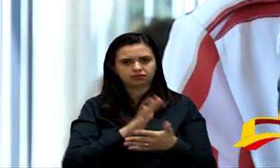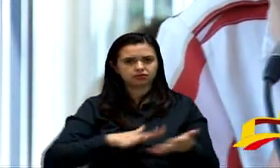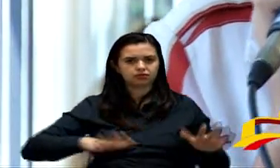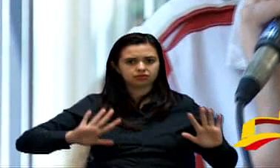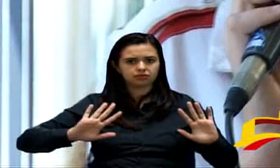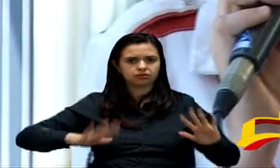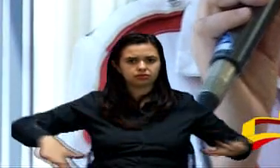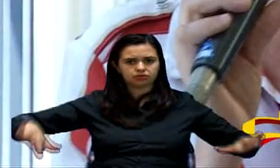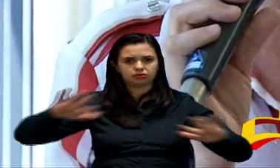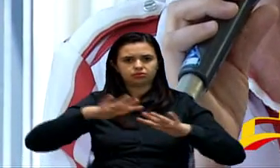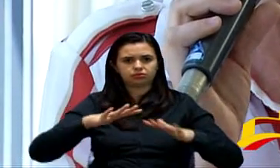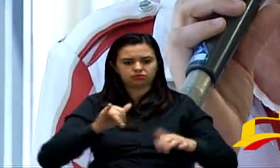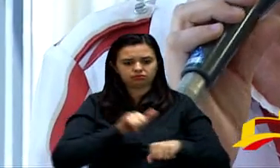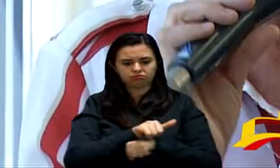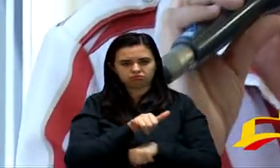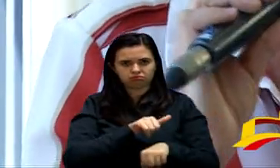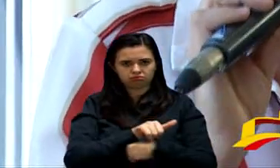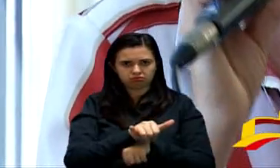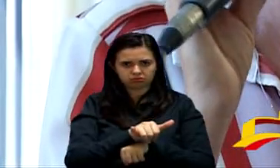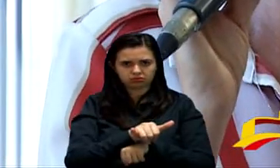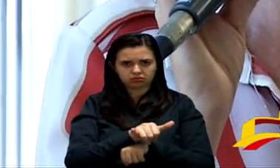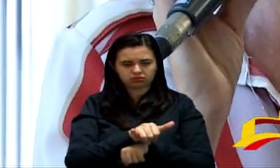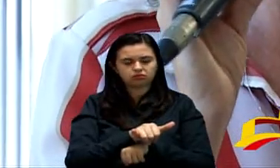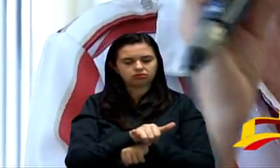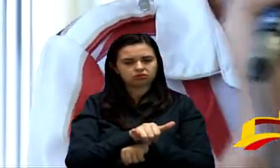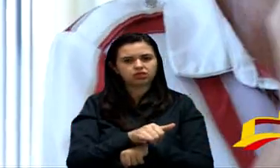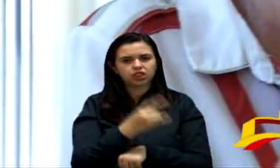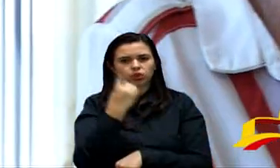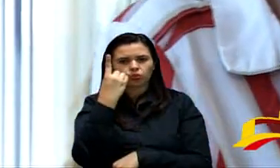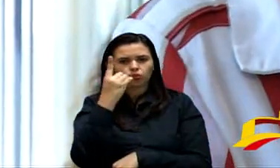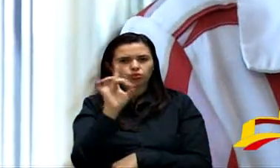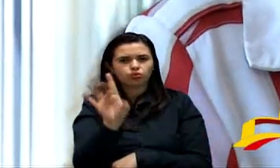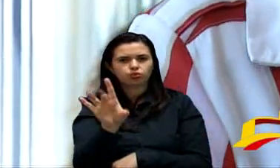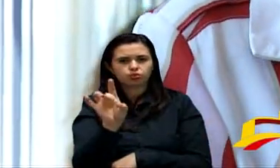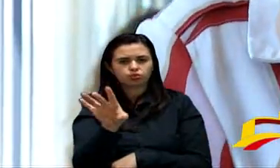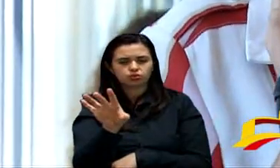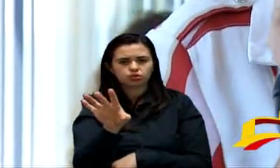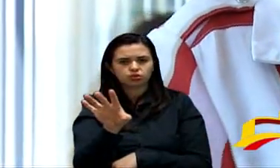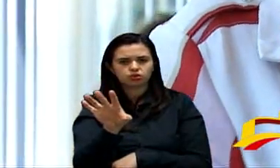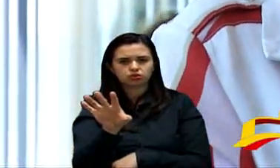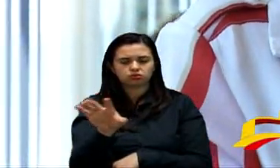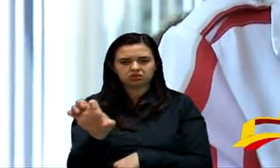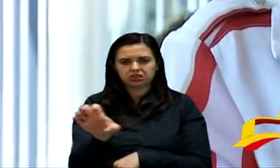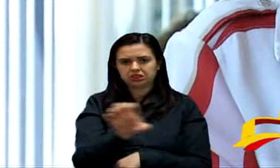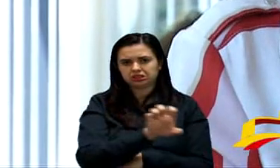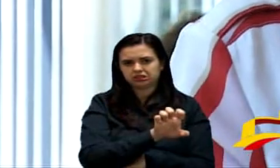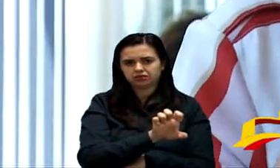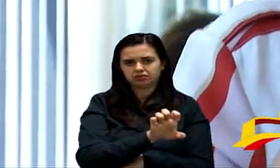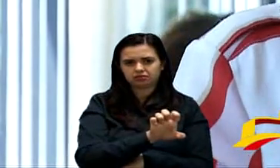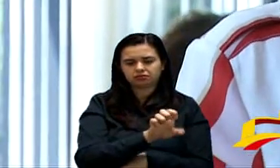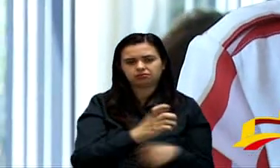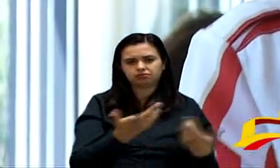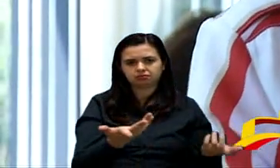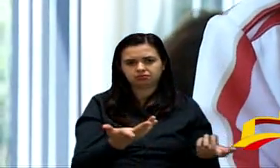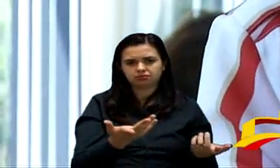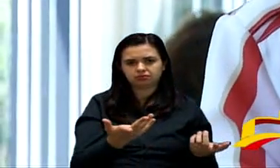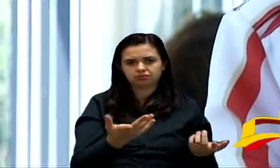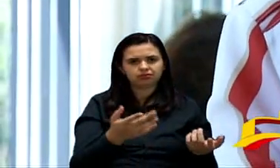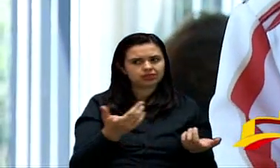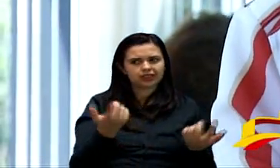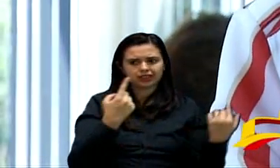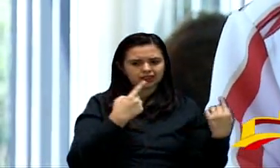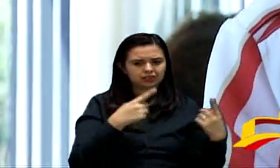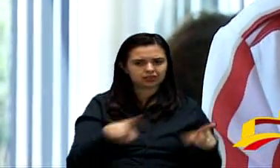inteiro, não faça por uma parte. Se ele critica só a esquerda, então, ele não defende a democracia, não